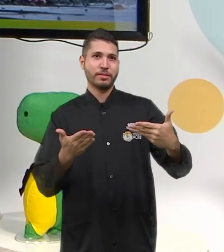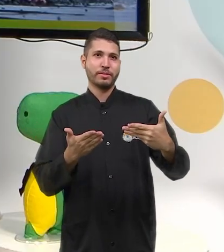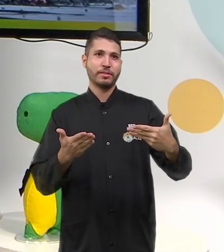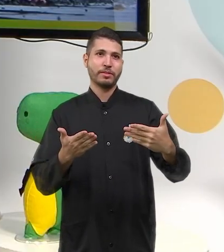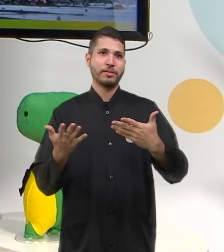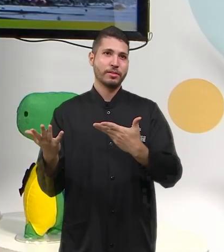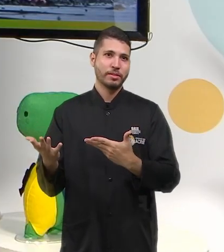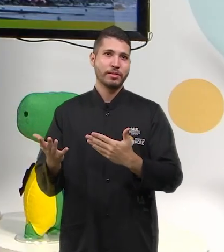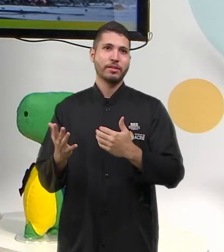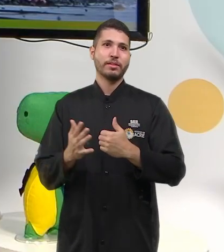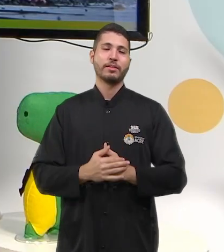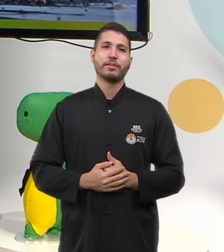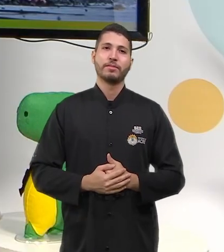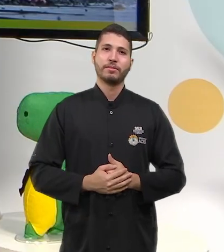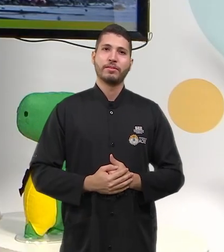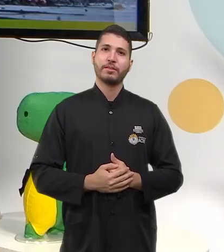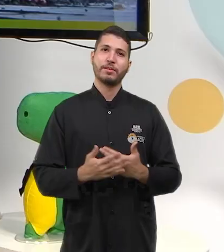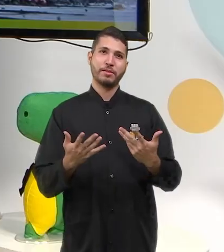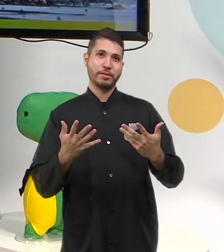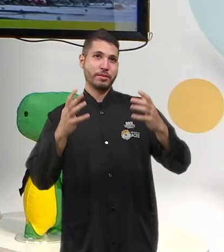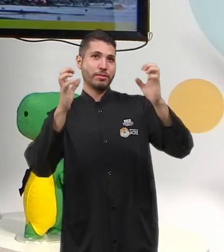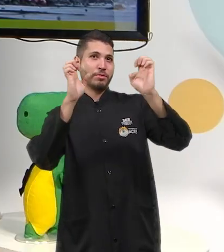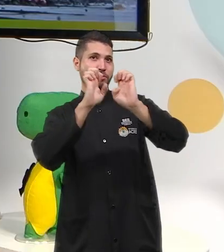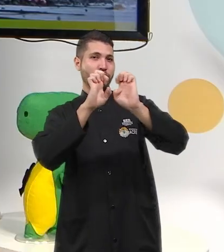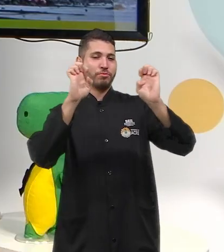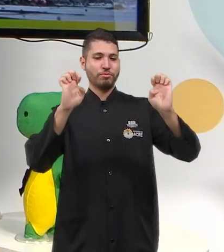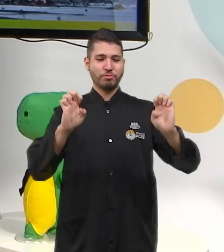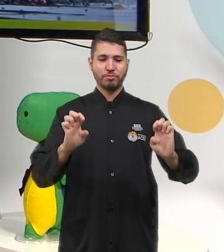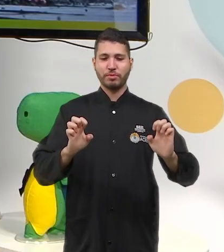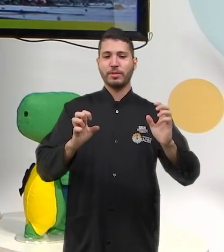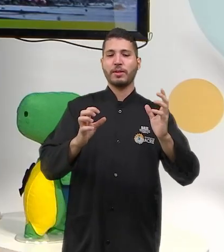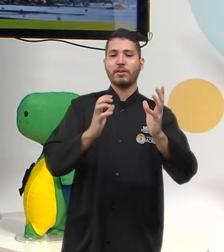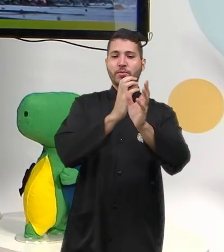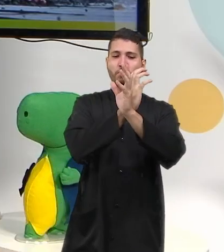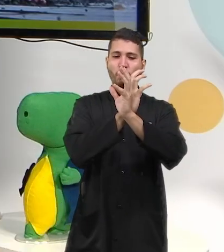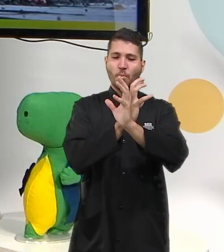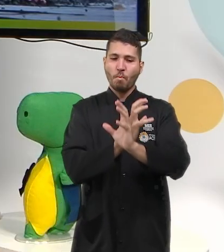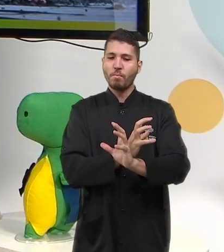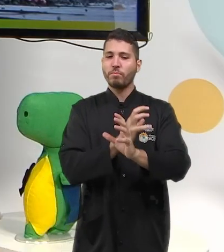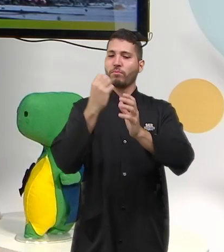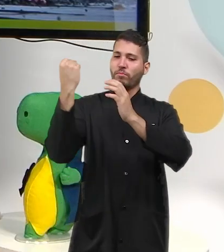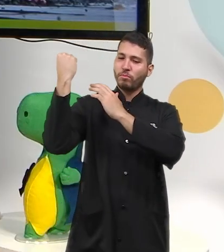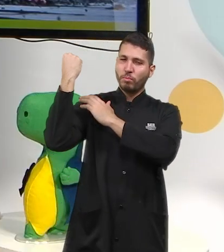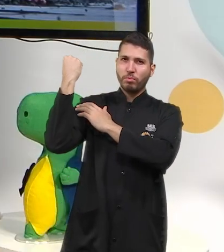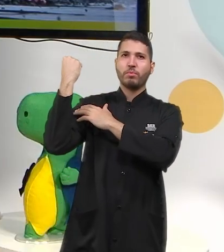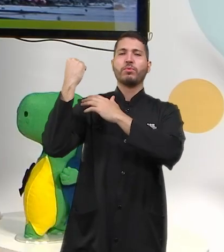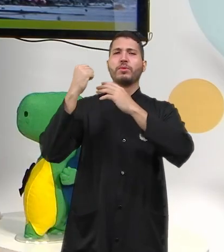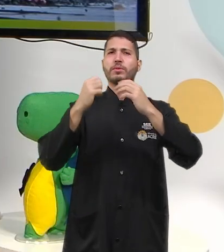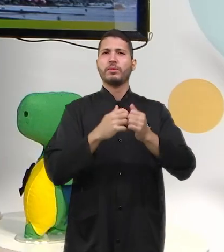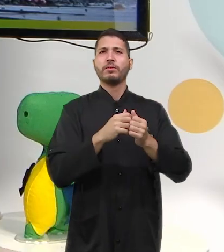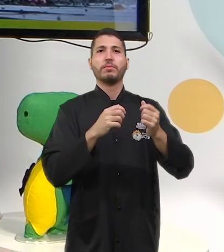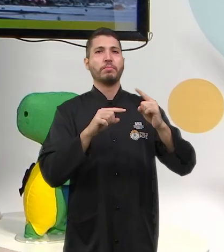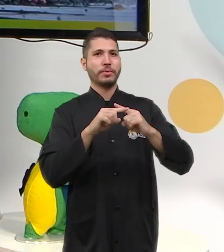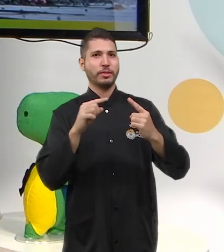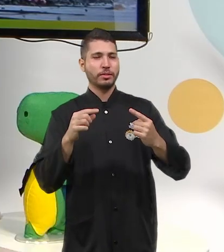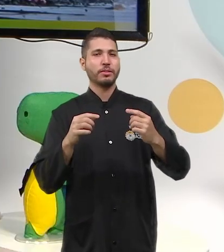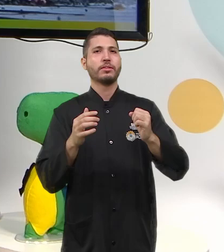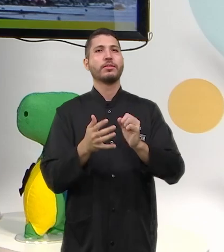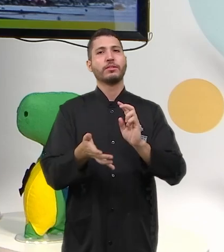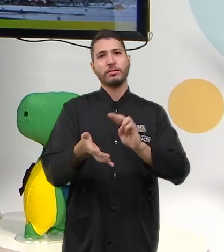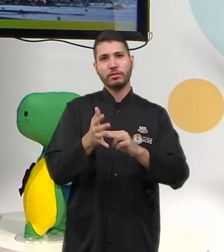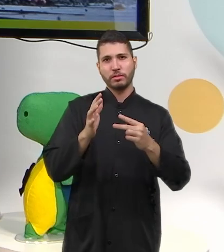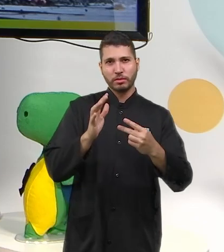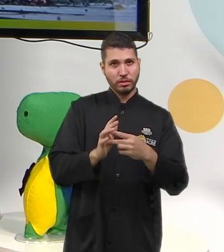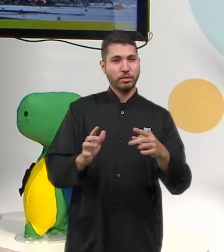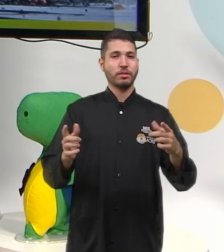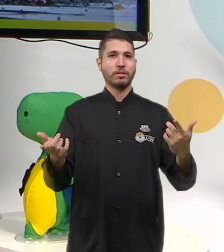de uma estrutura óssea, tá bom? Além da estrutura física. Isso vai ser importante porque a gente vai abordar as capacidades físicas.